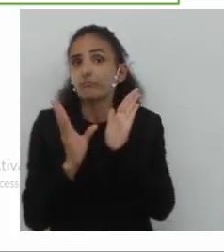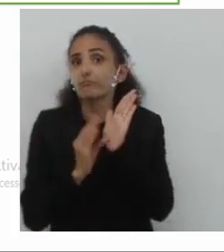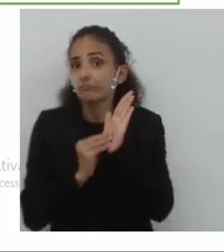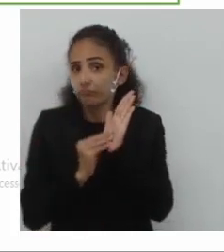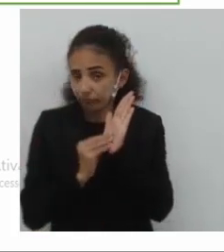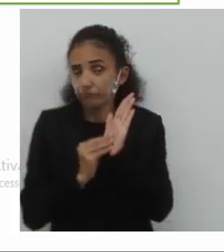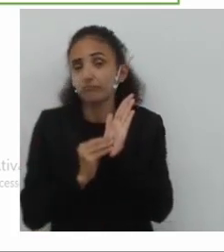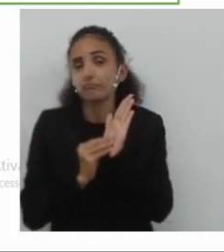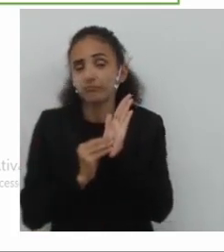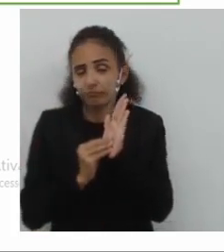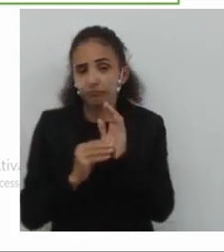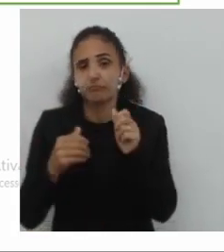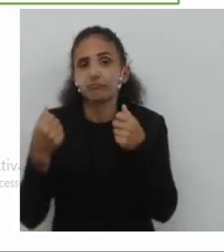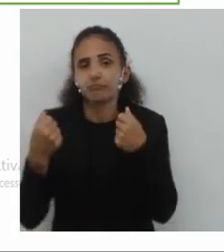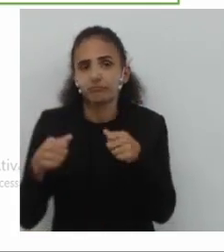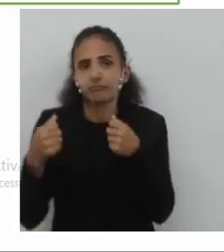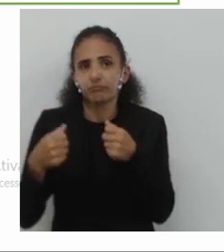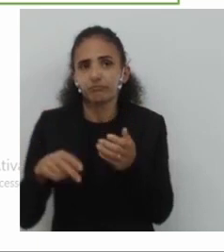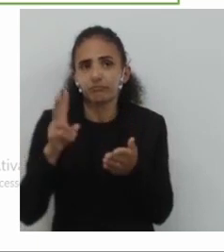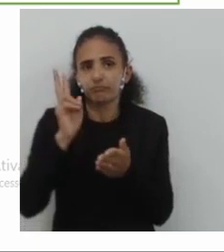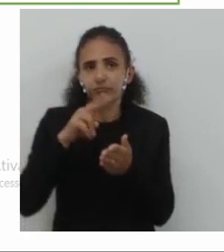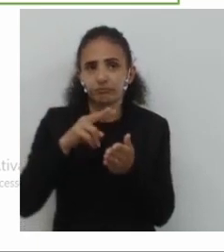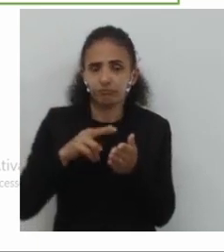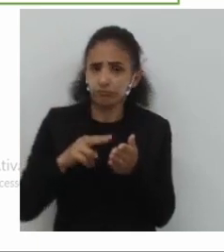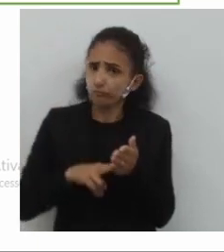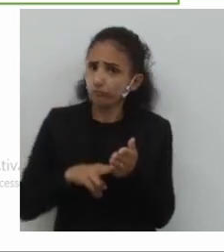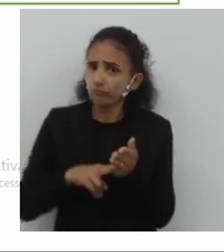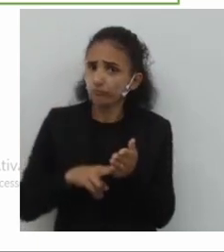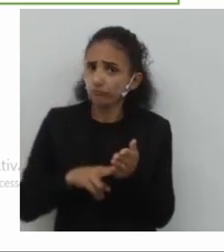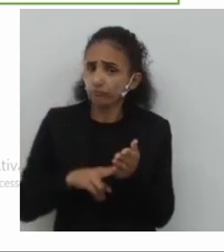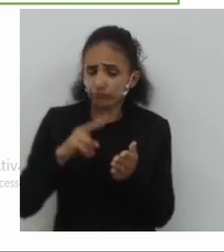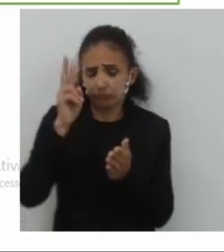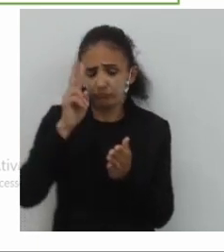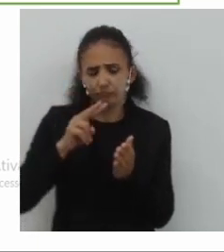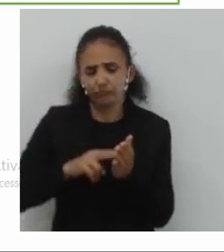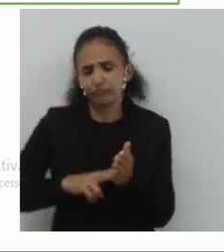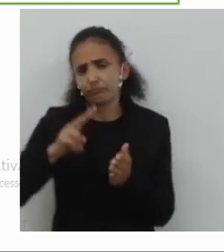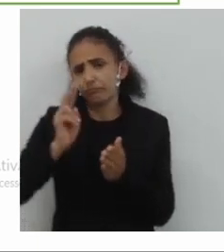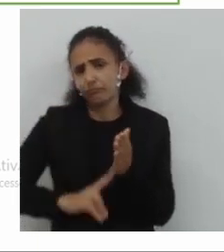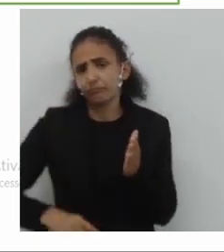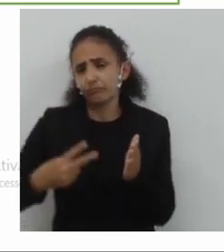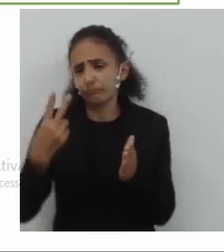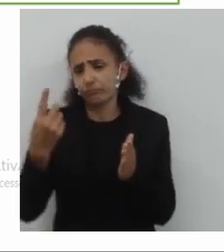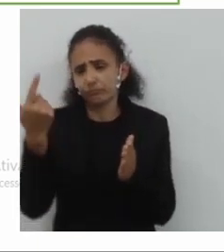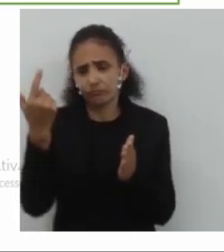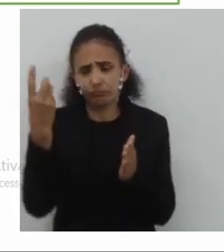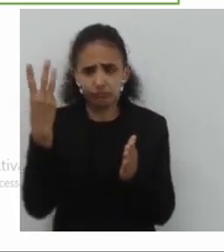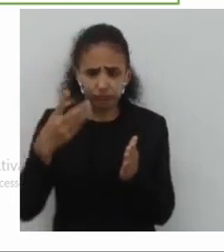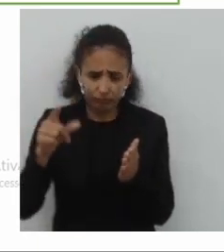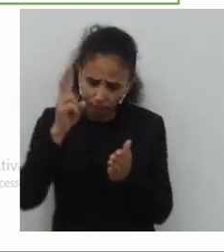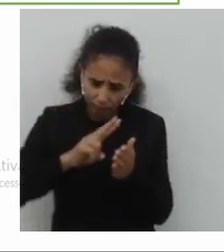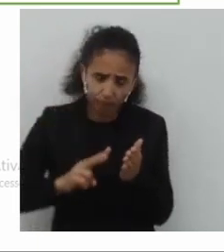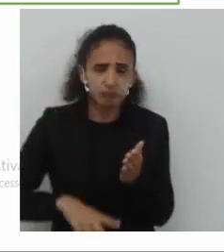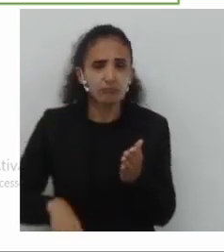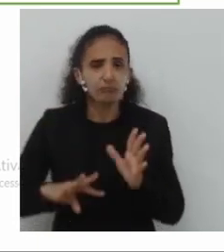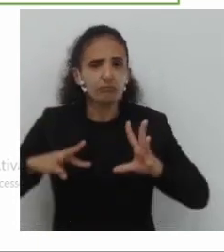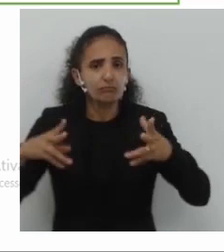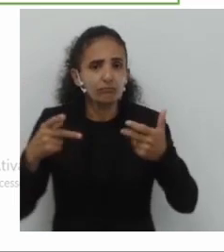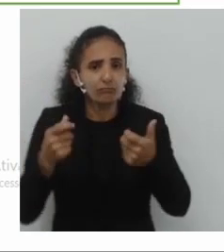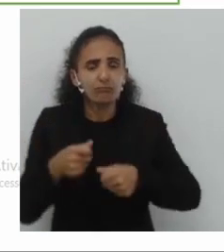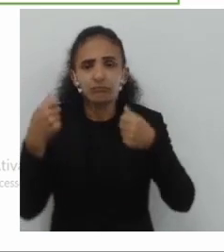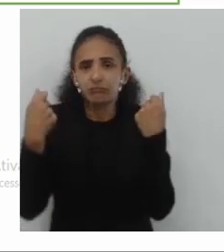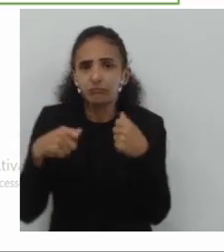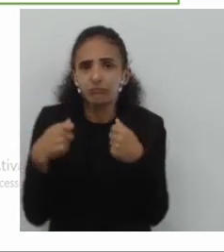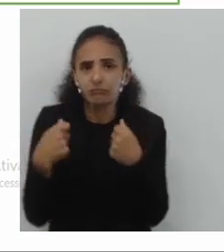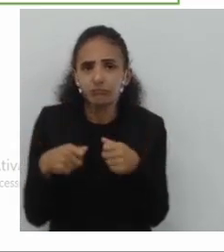do conteúdo do texto pode antecipar a leitura. Você lê antes, lê 2 vezes. Segundo, todo texto